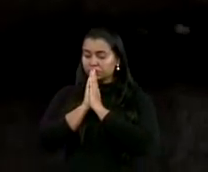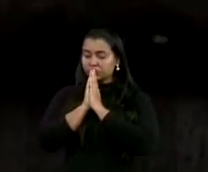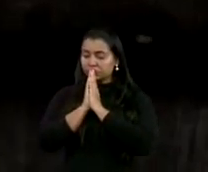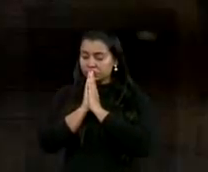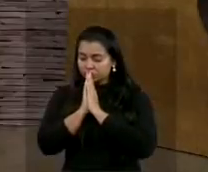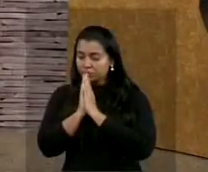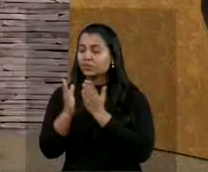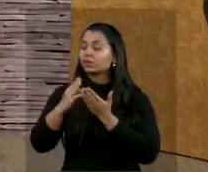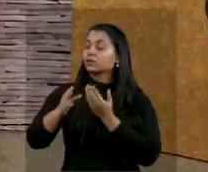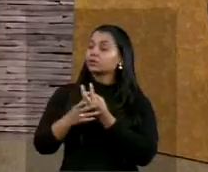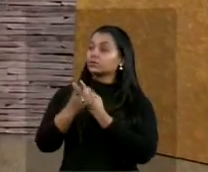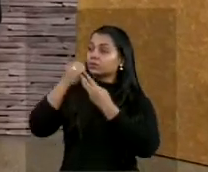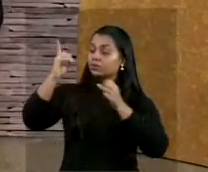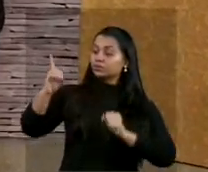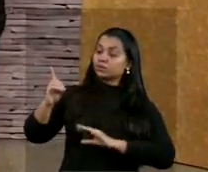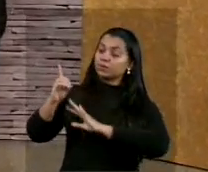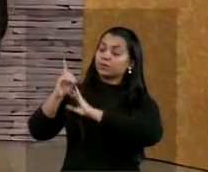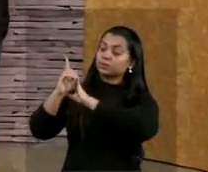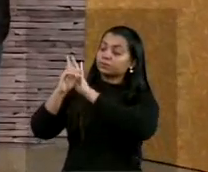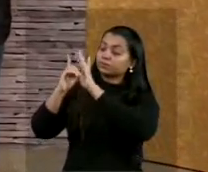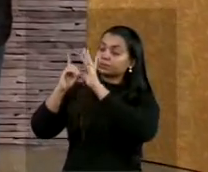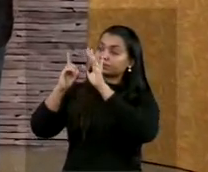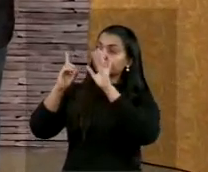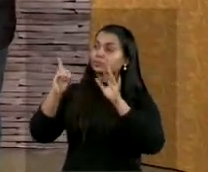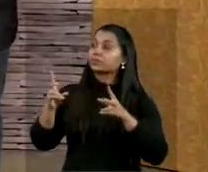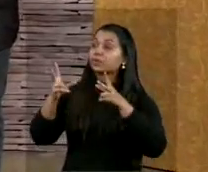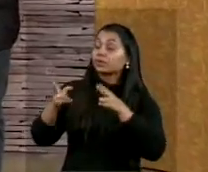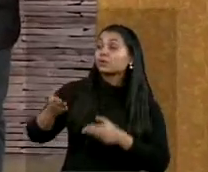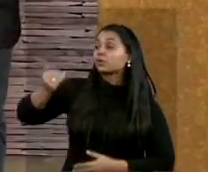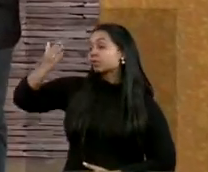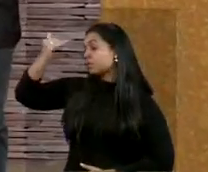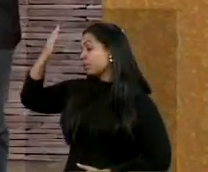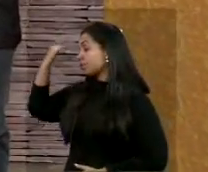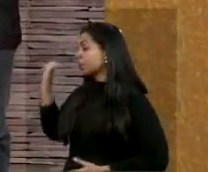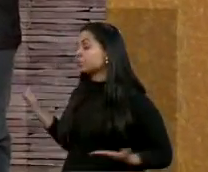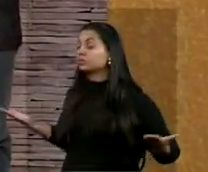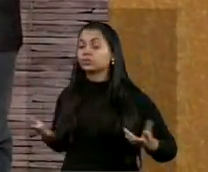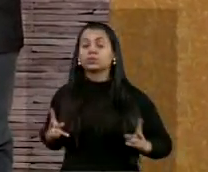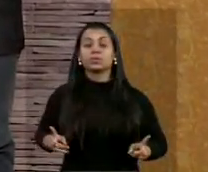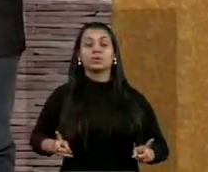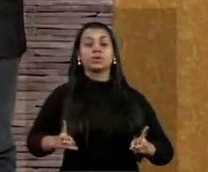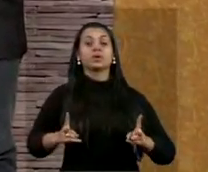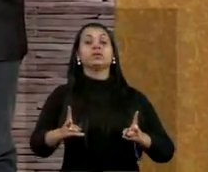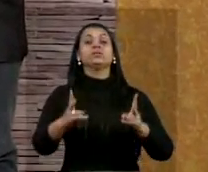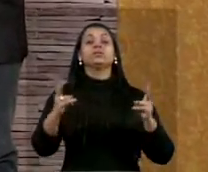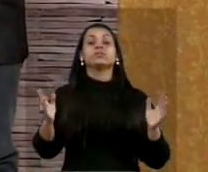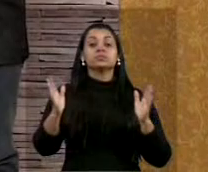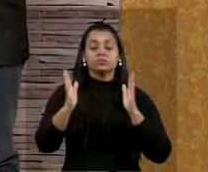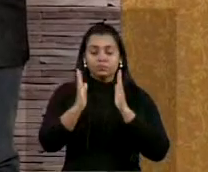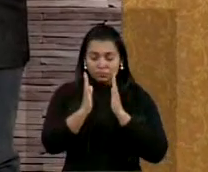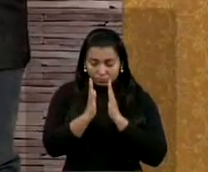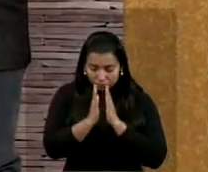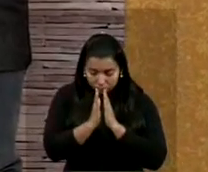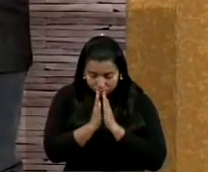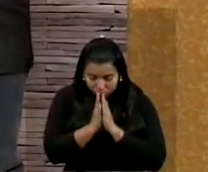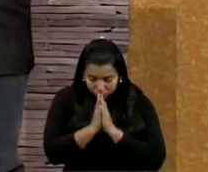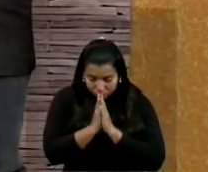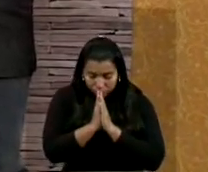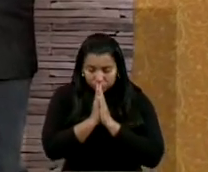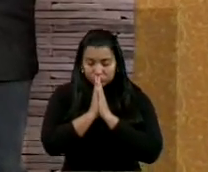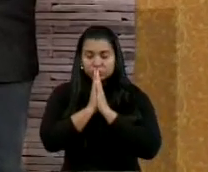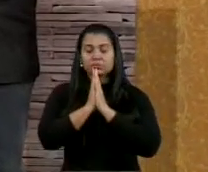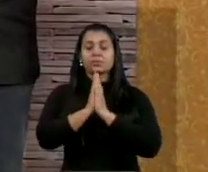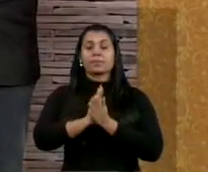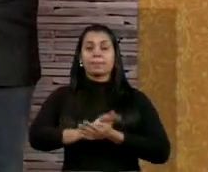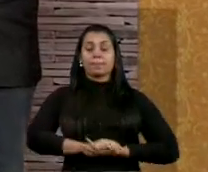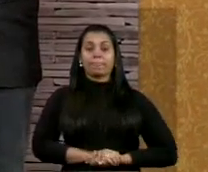morte. Amém. Glória ao Pai, ao Filho e ao Espírito Santo. Como era no princípio, agora